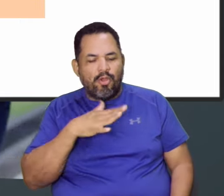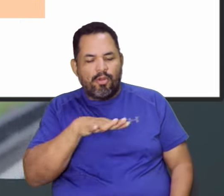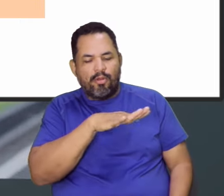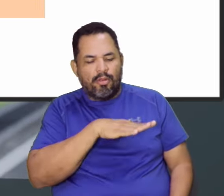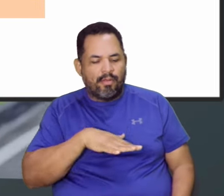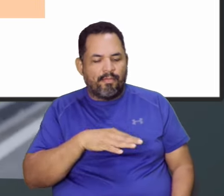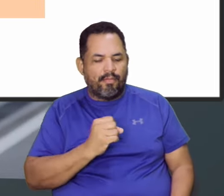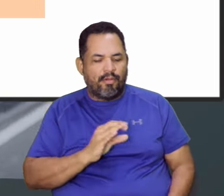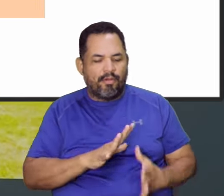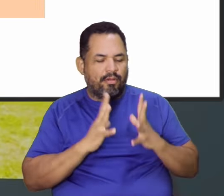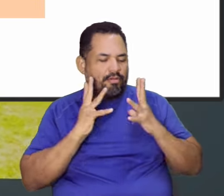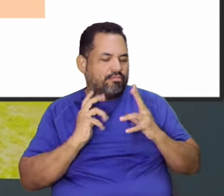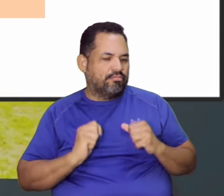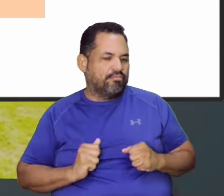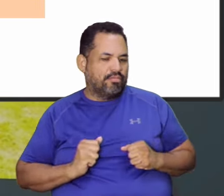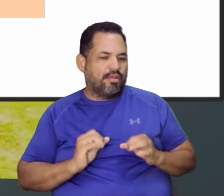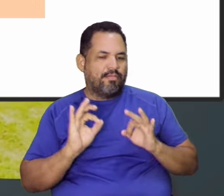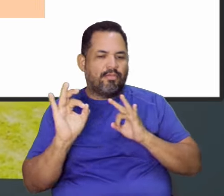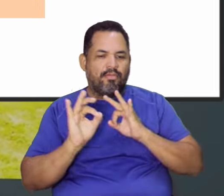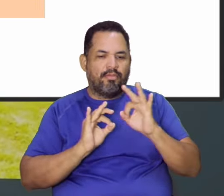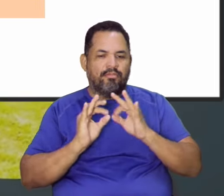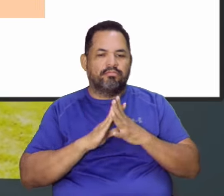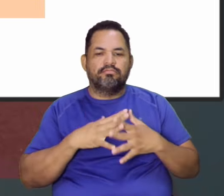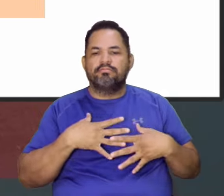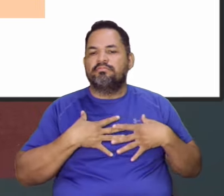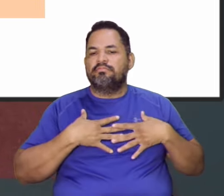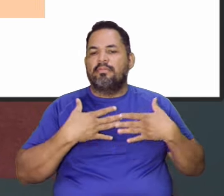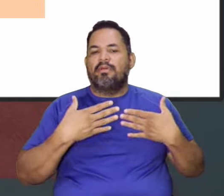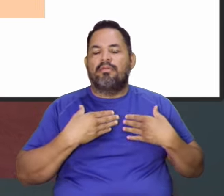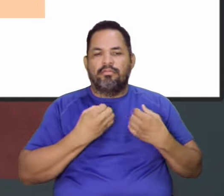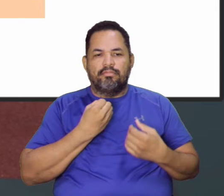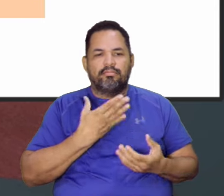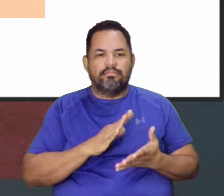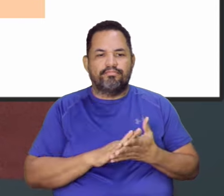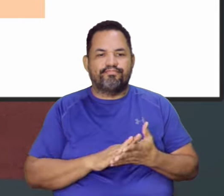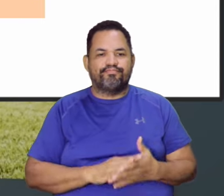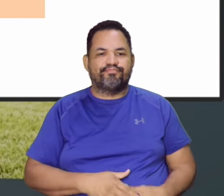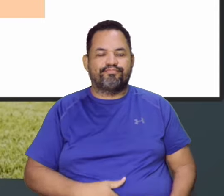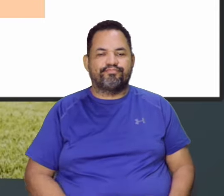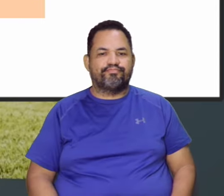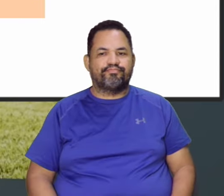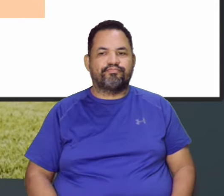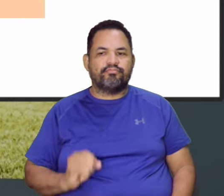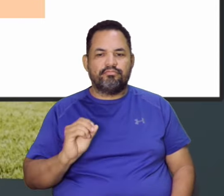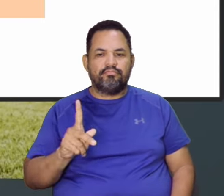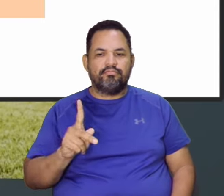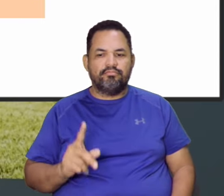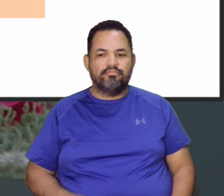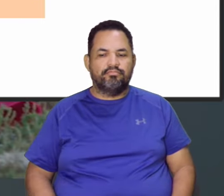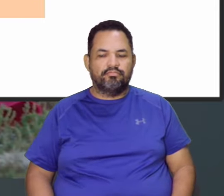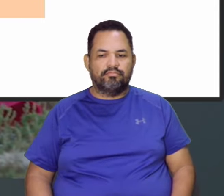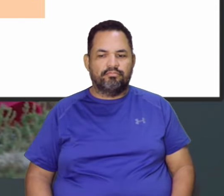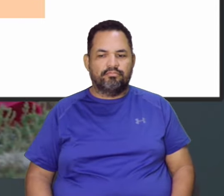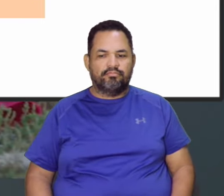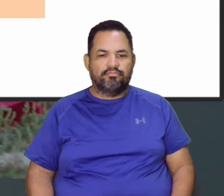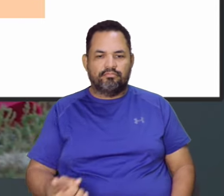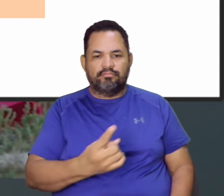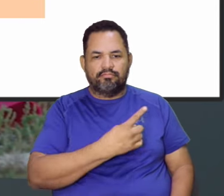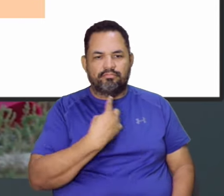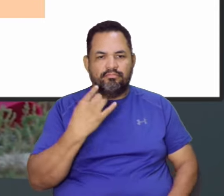agradáveis né manter toda essa proposta aí a qual ele foi criado ok muito bem